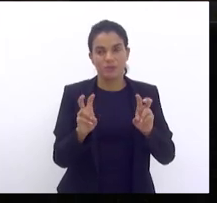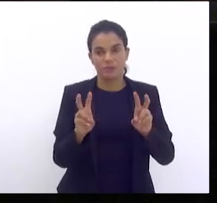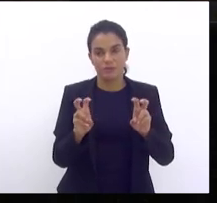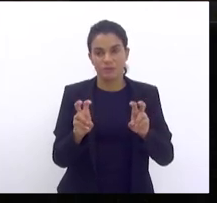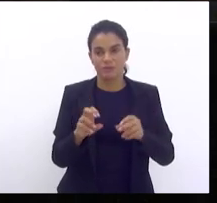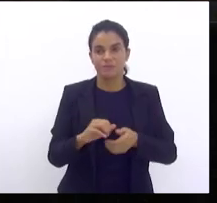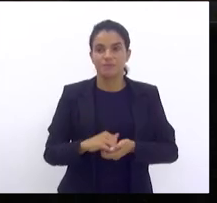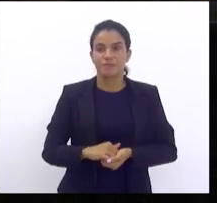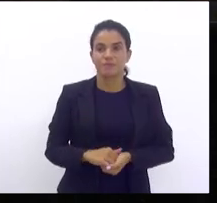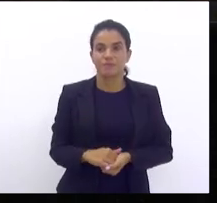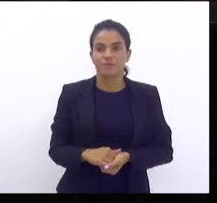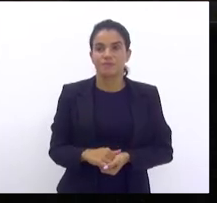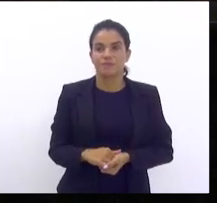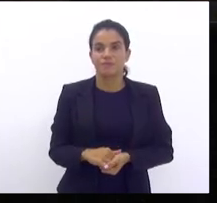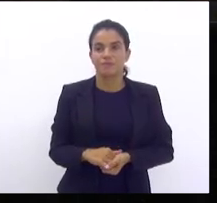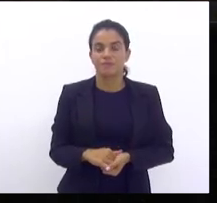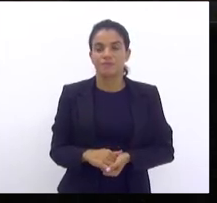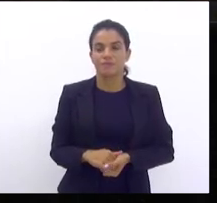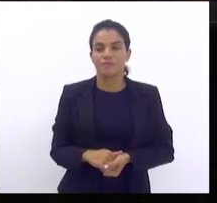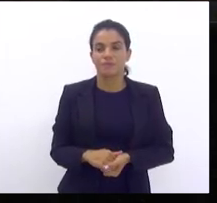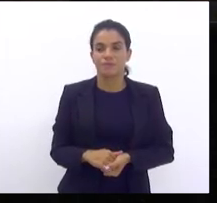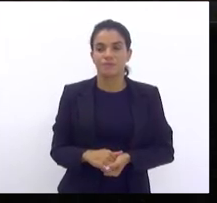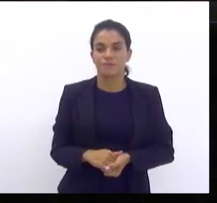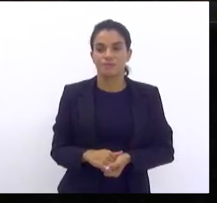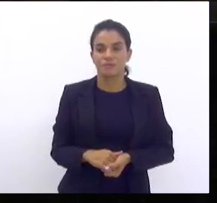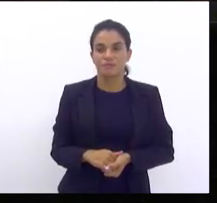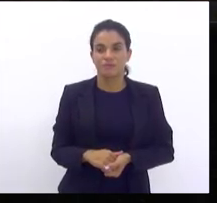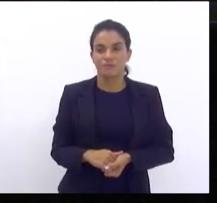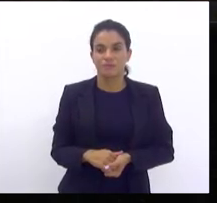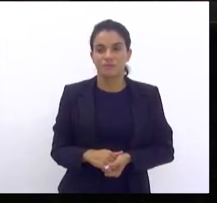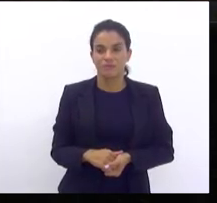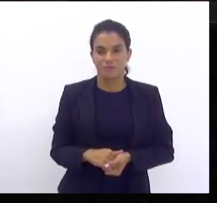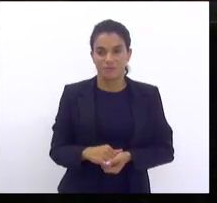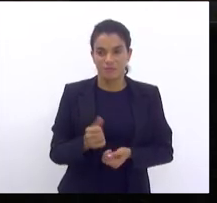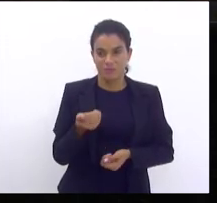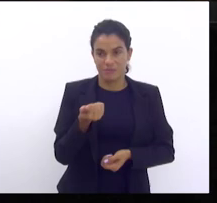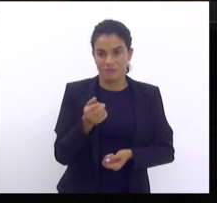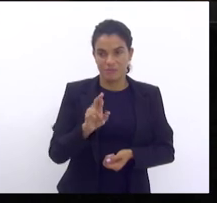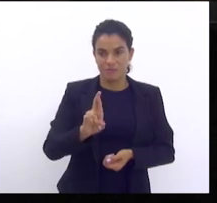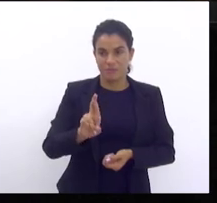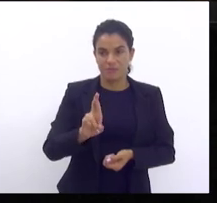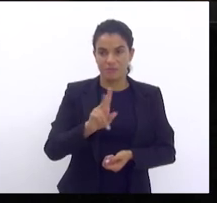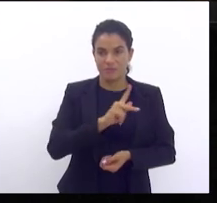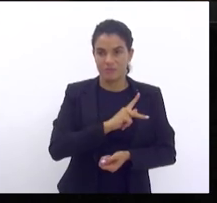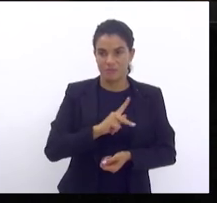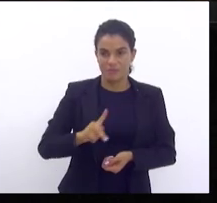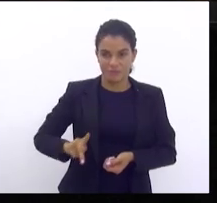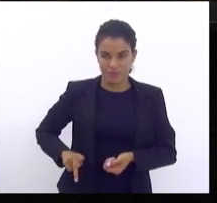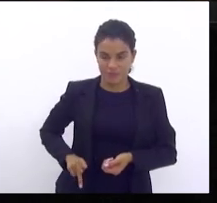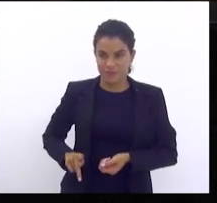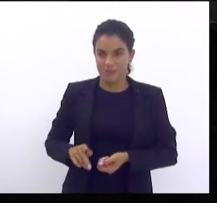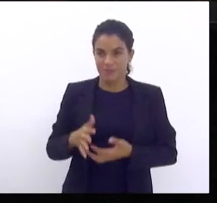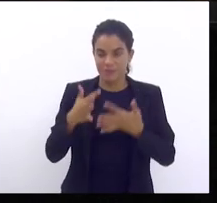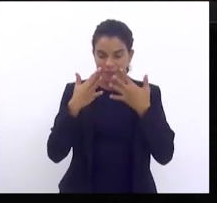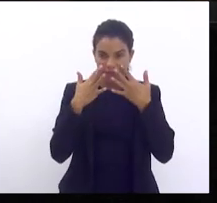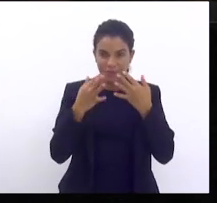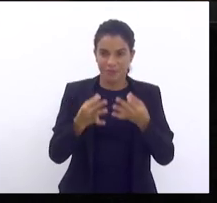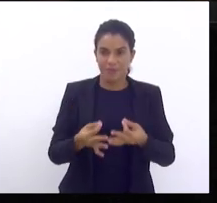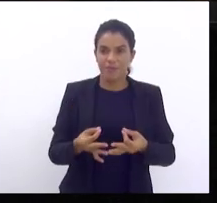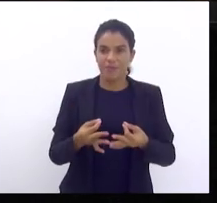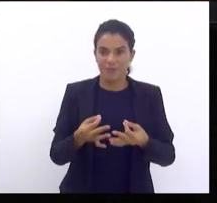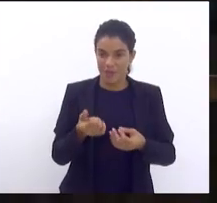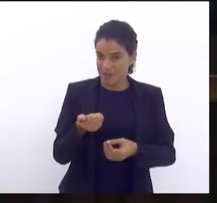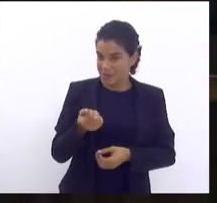e ainda senhor presidente tive que prestar atenção porque é